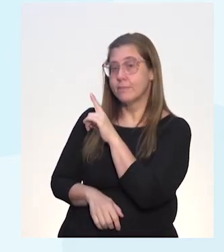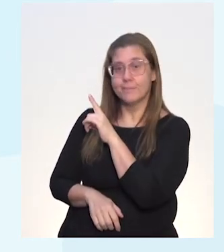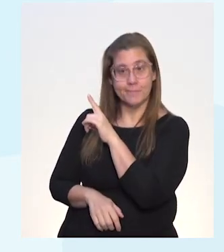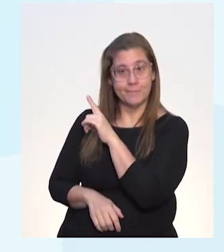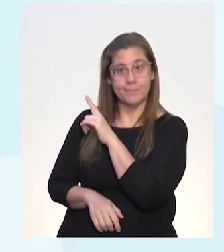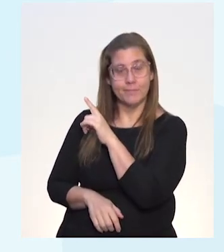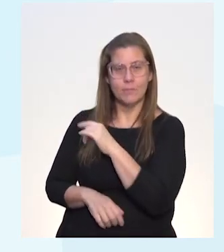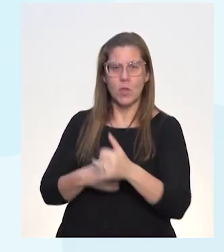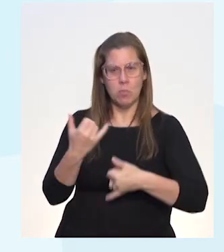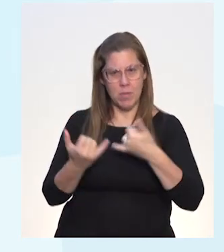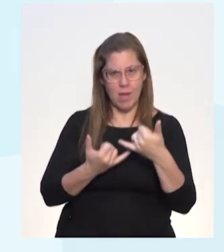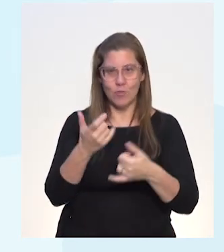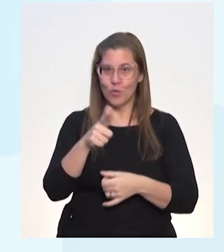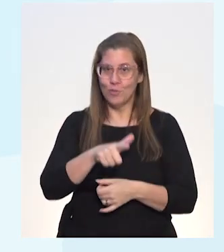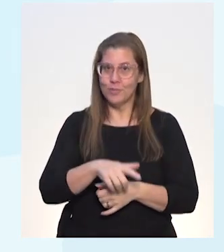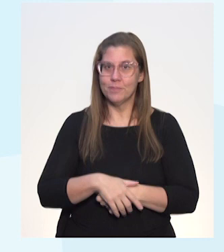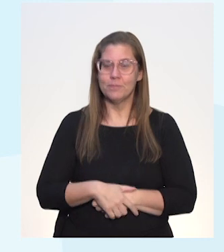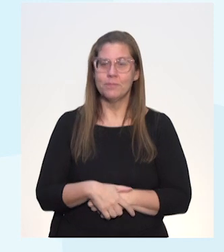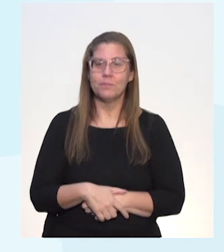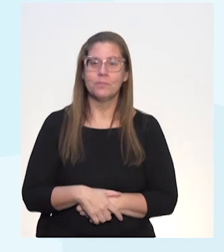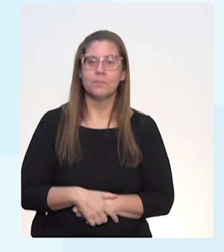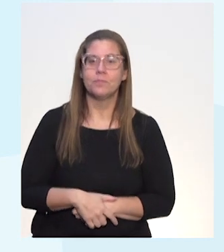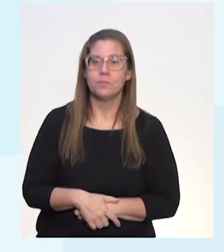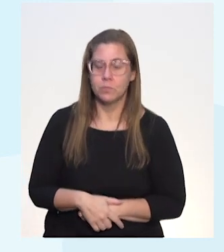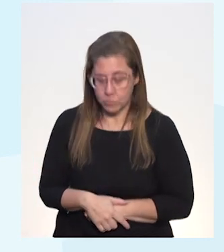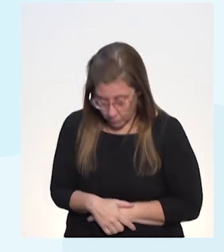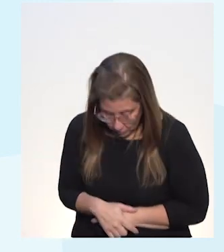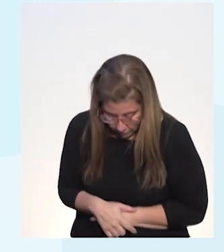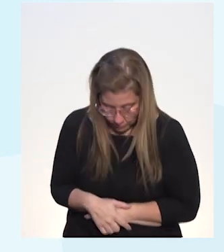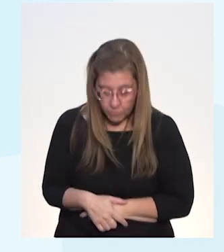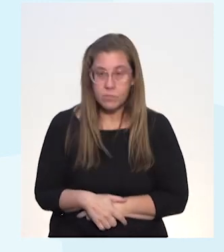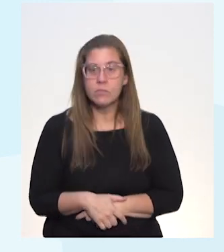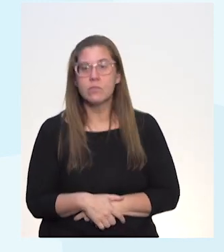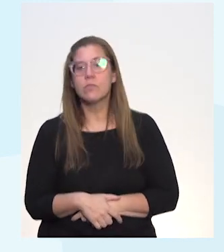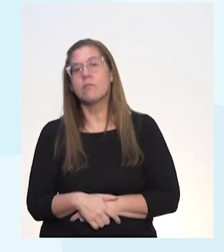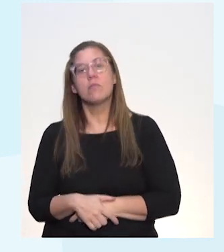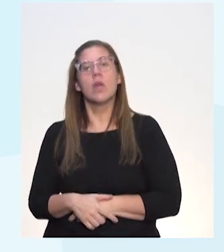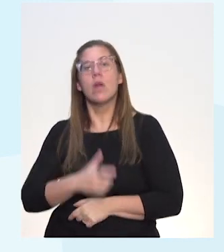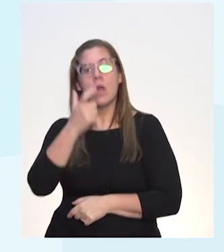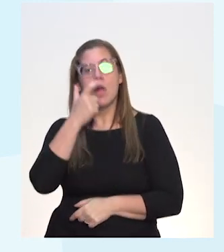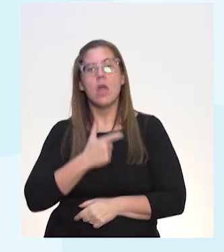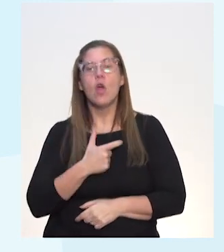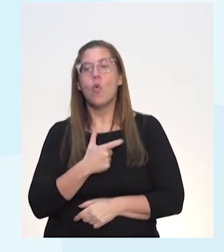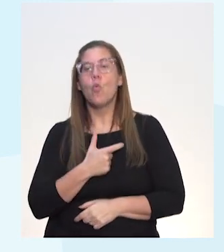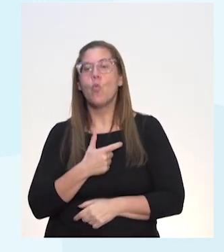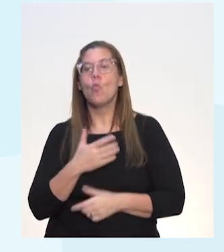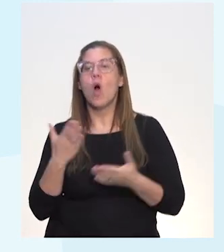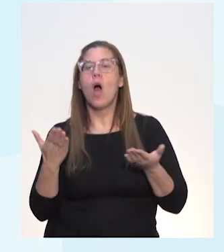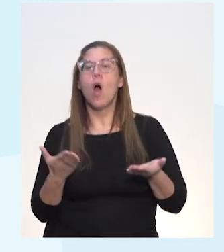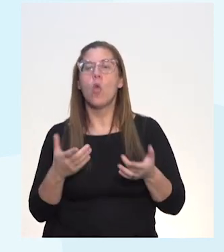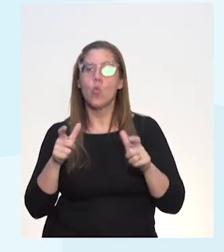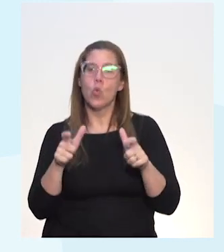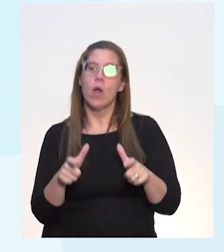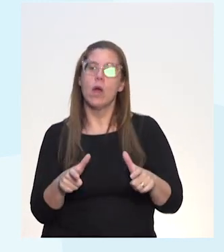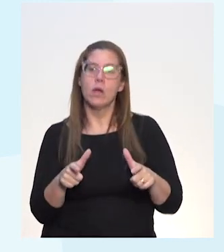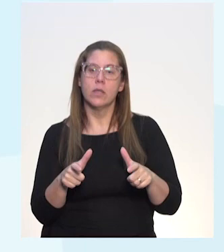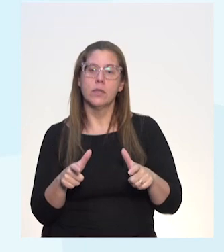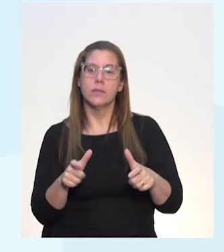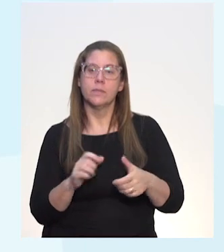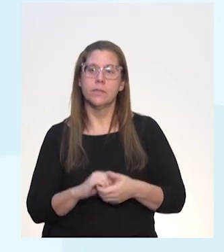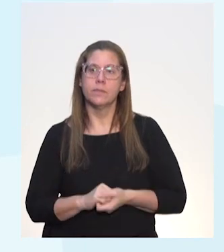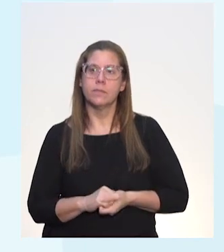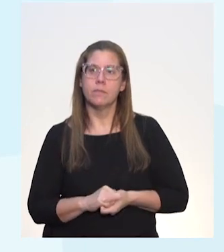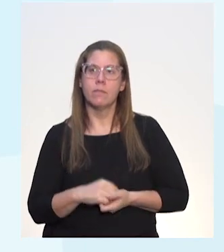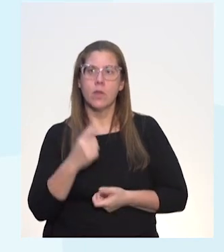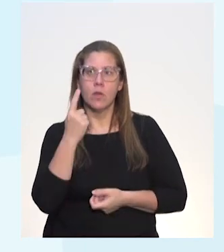Vamos para mais um jogo pedagógico, Tiagão? Muito bem. Eu sou agora um lugar.